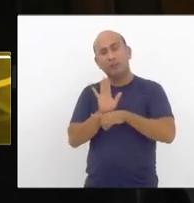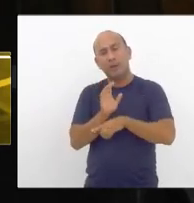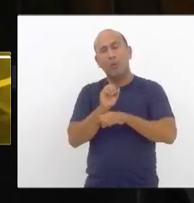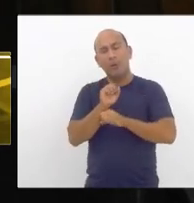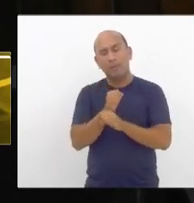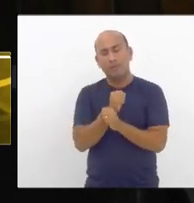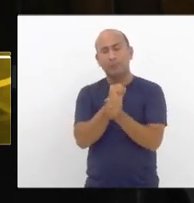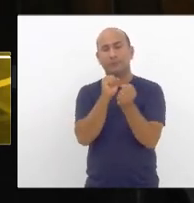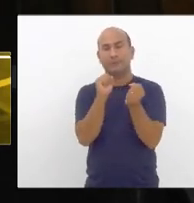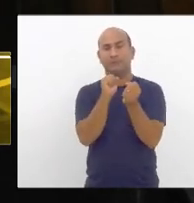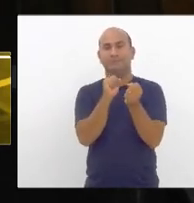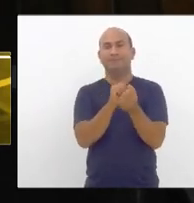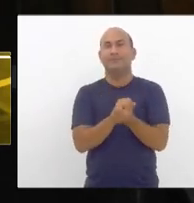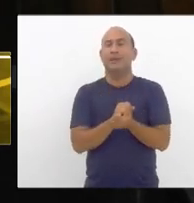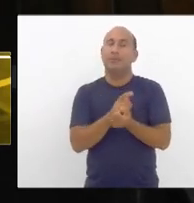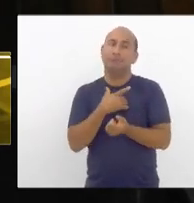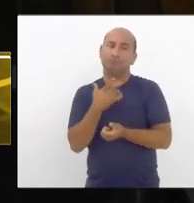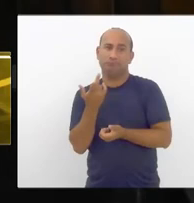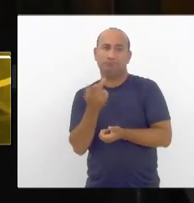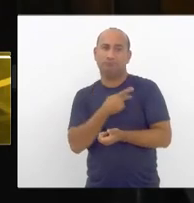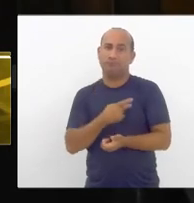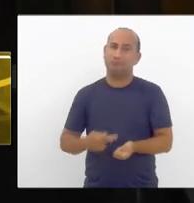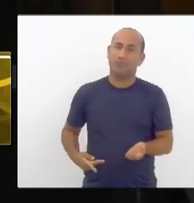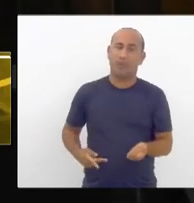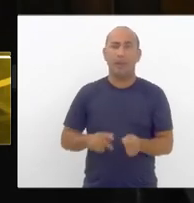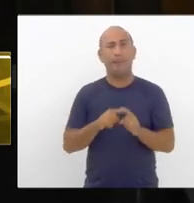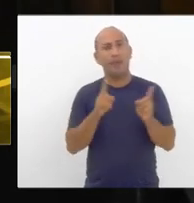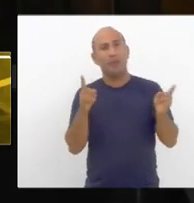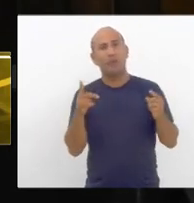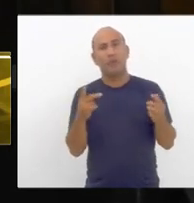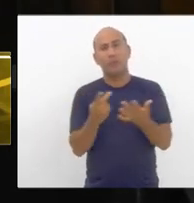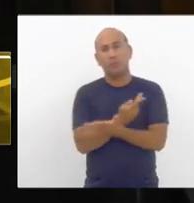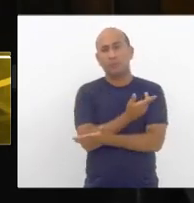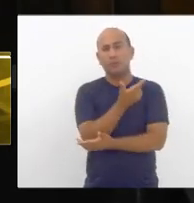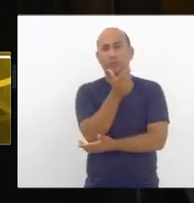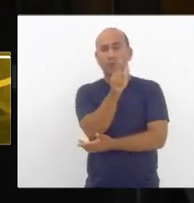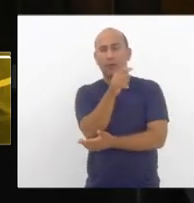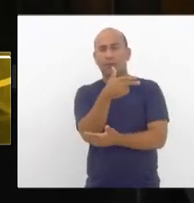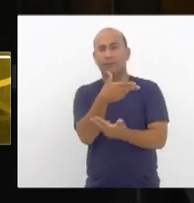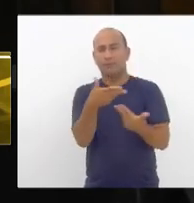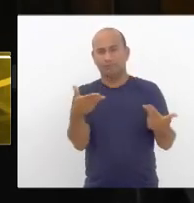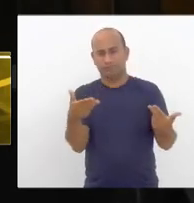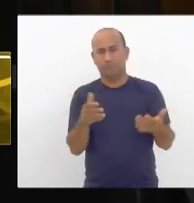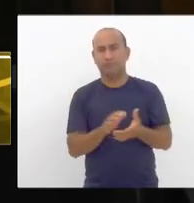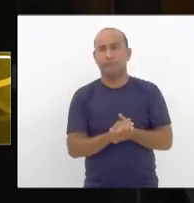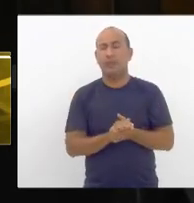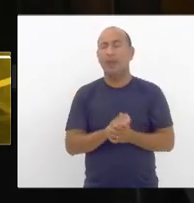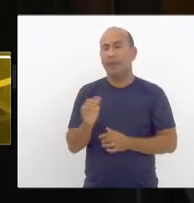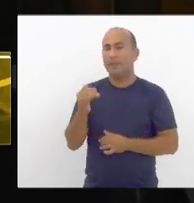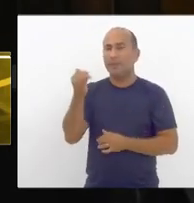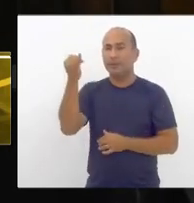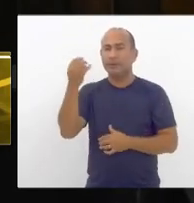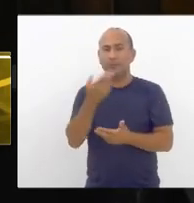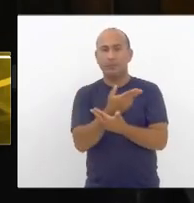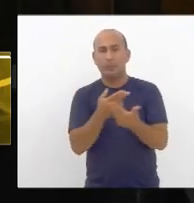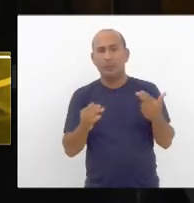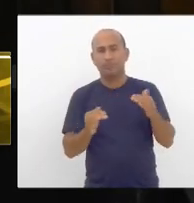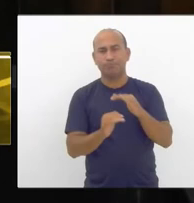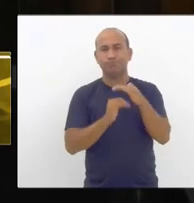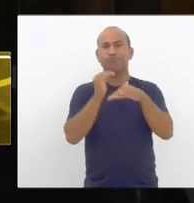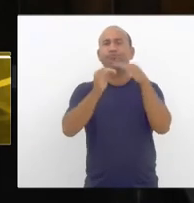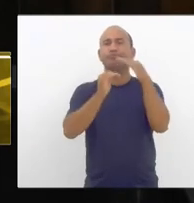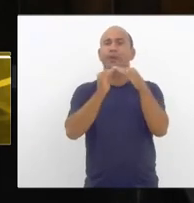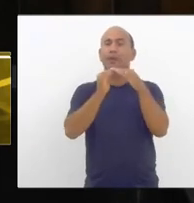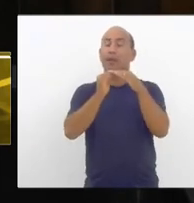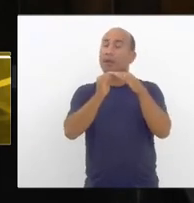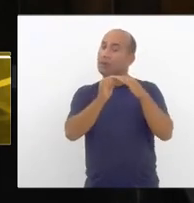não necessariamente como presidente Acho que outras coisas vão acontecer e outras pessoas precisam aparecer também é importante a coisa tá sempre fluindo e